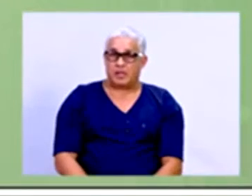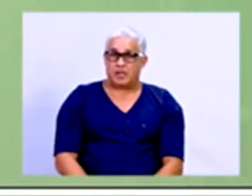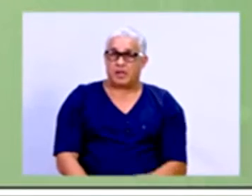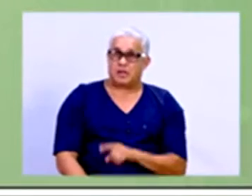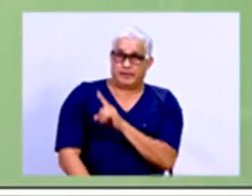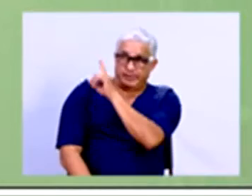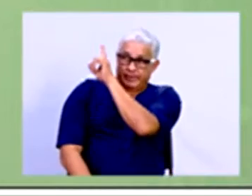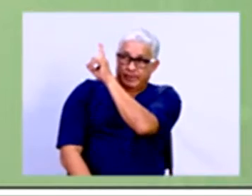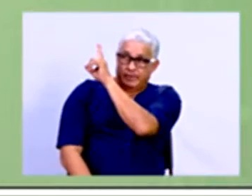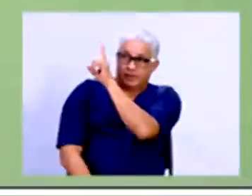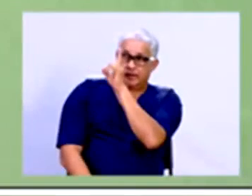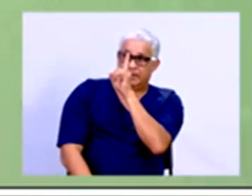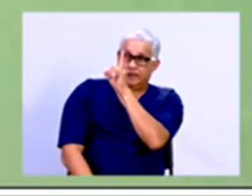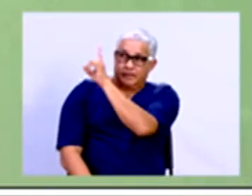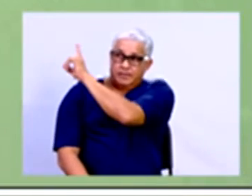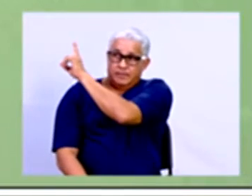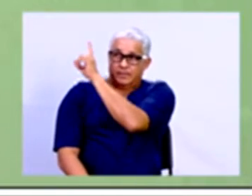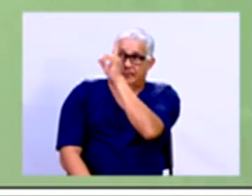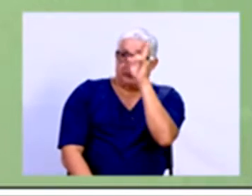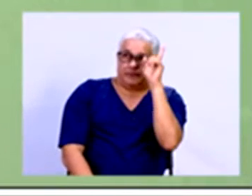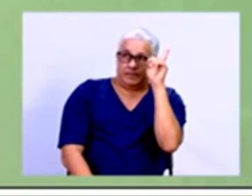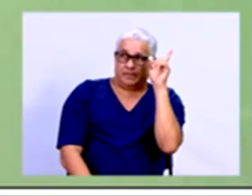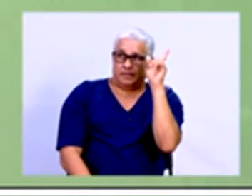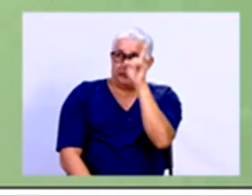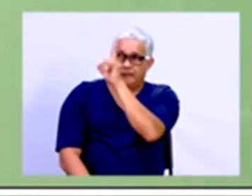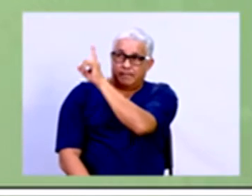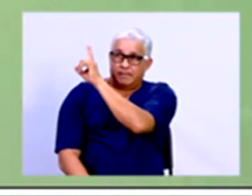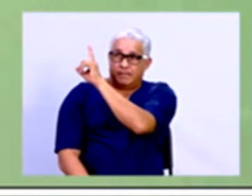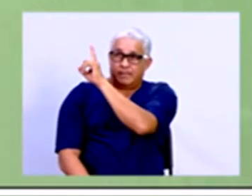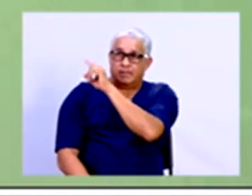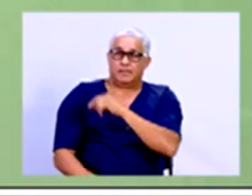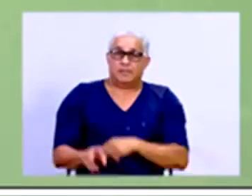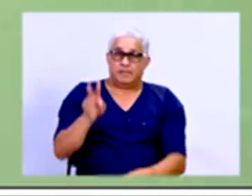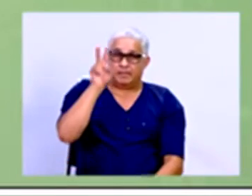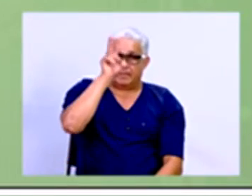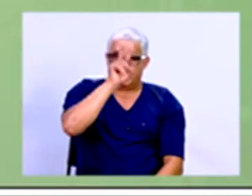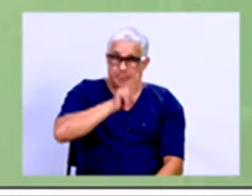Basicamente a estrutura funciona dessa forma, né? A visão não pode